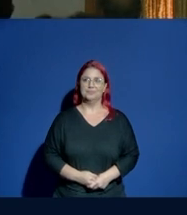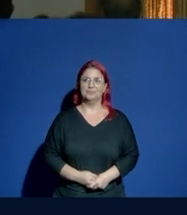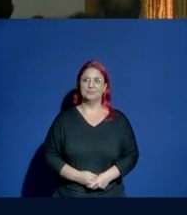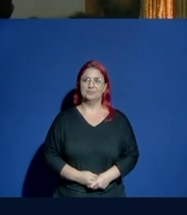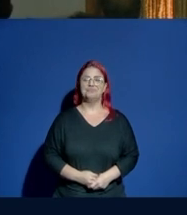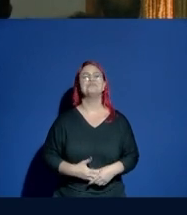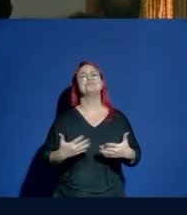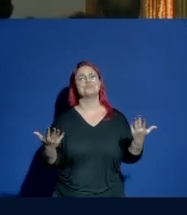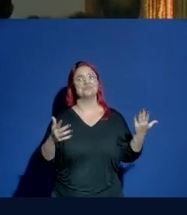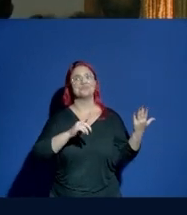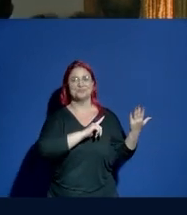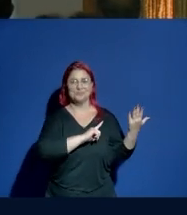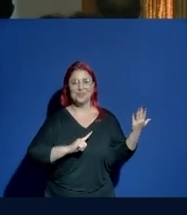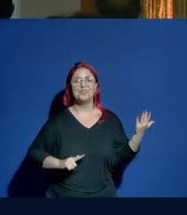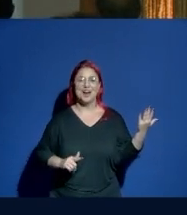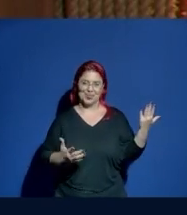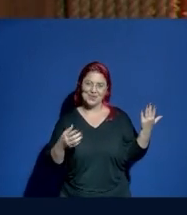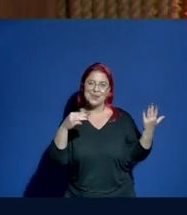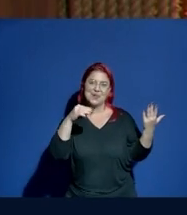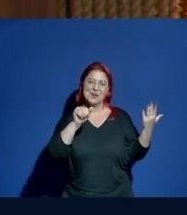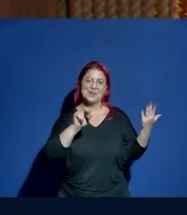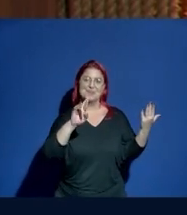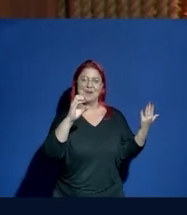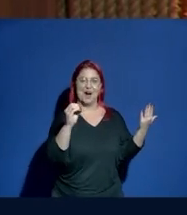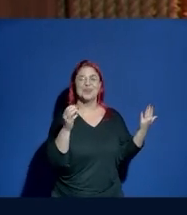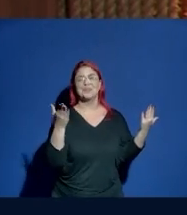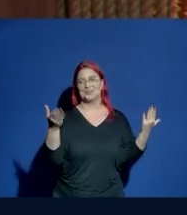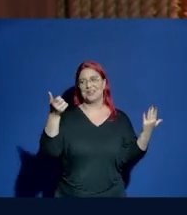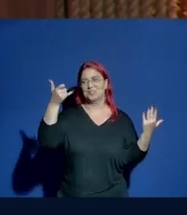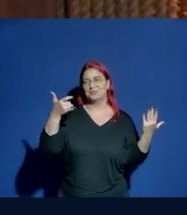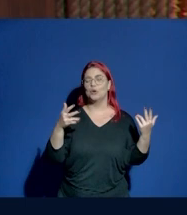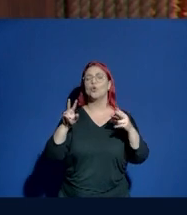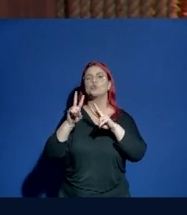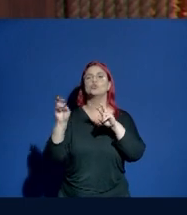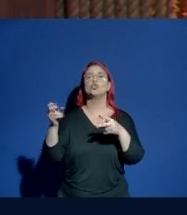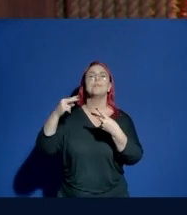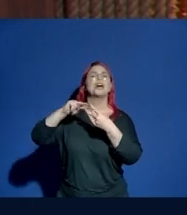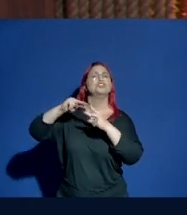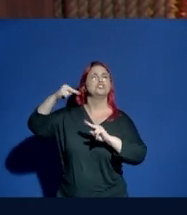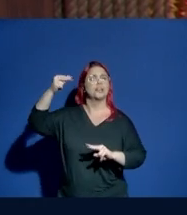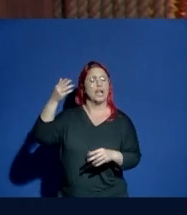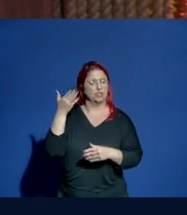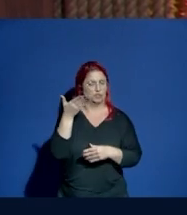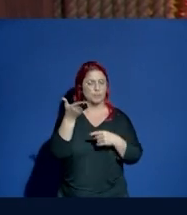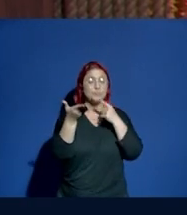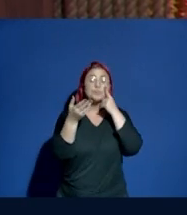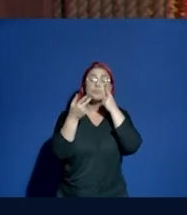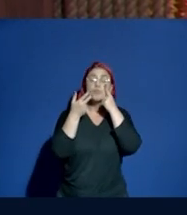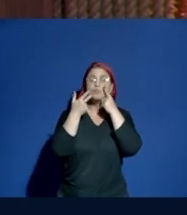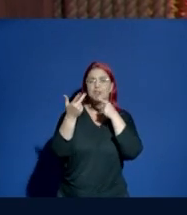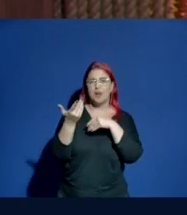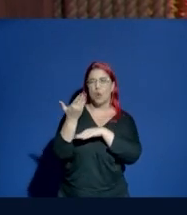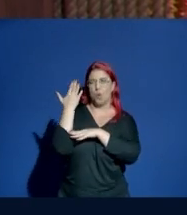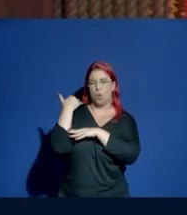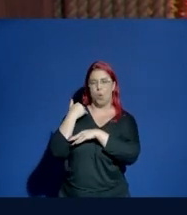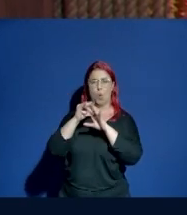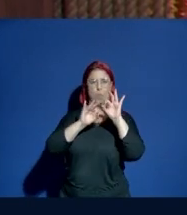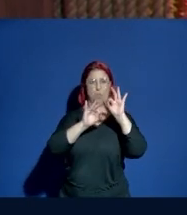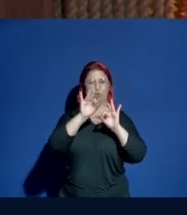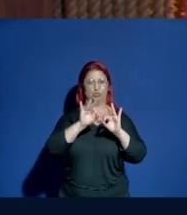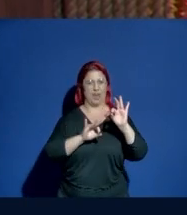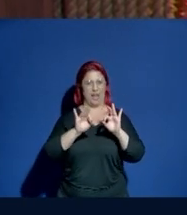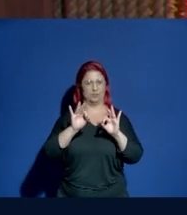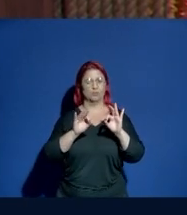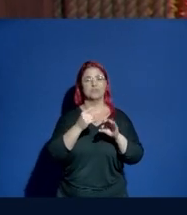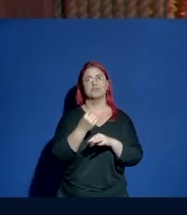Governador amauro Mendes o governador Caiado citou a questão da genética o Senhor anunciou a pouco um programa né De